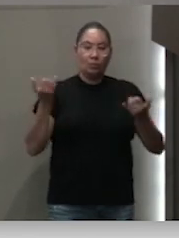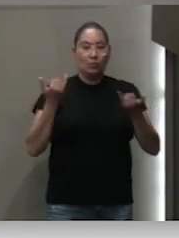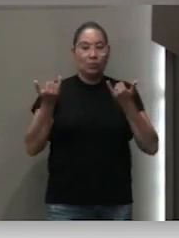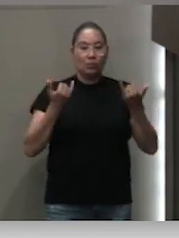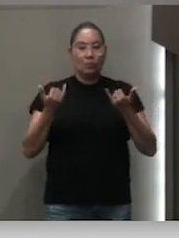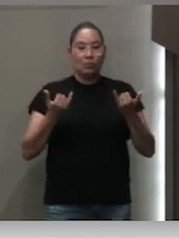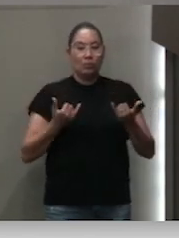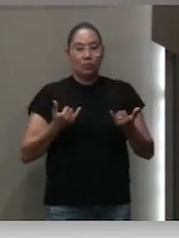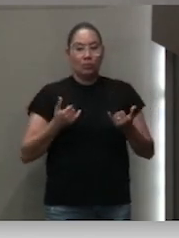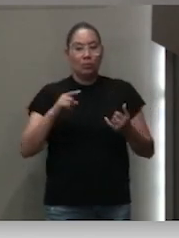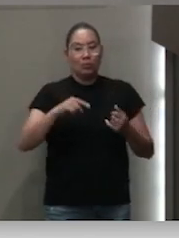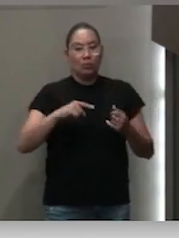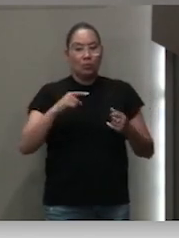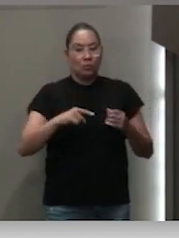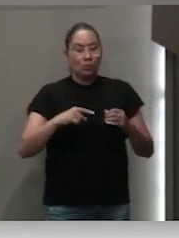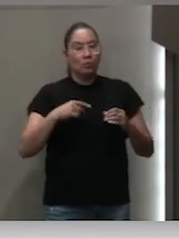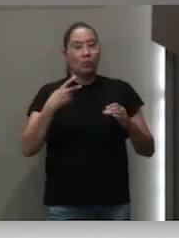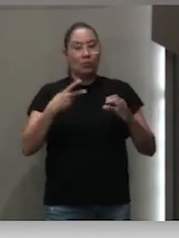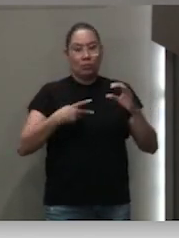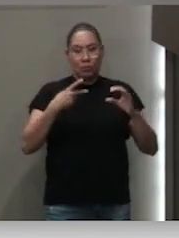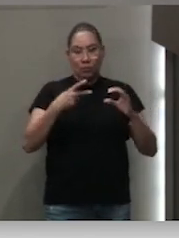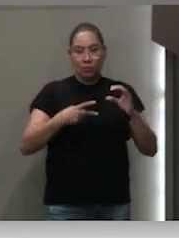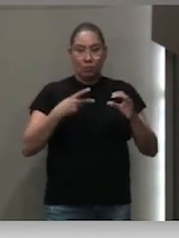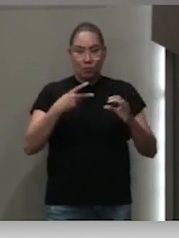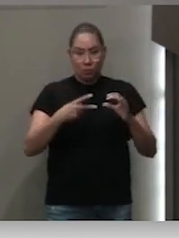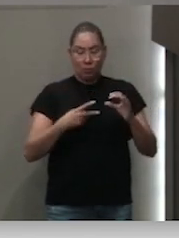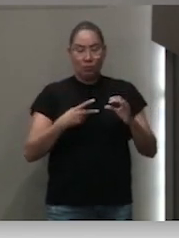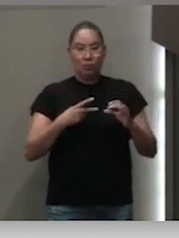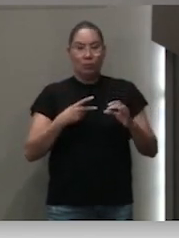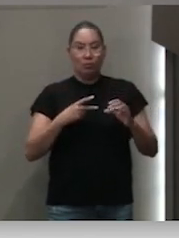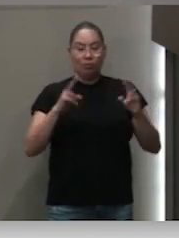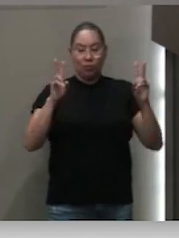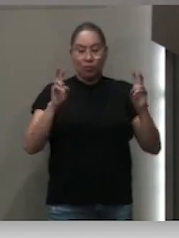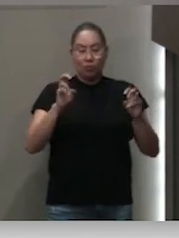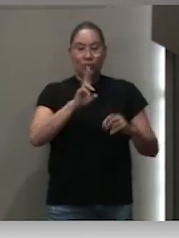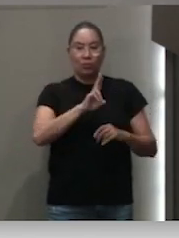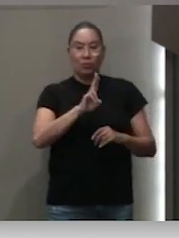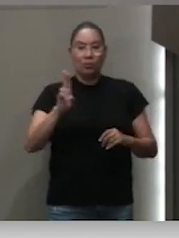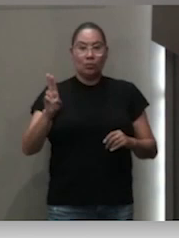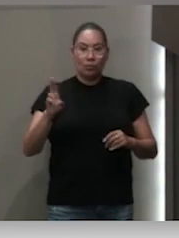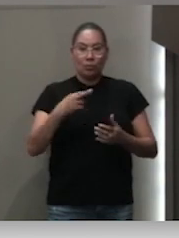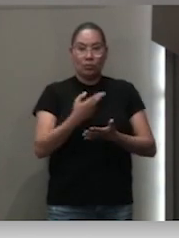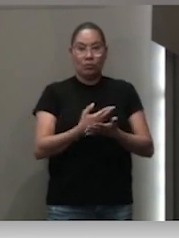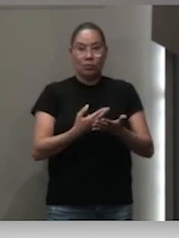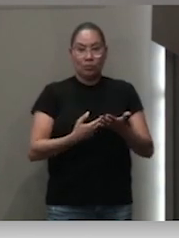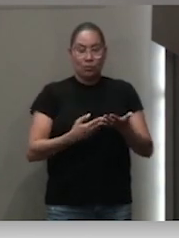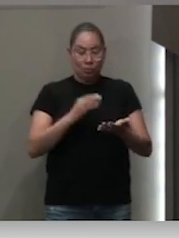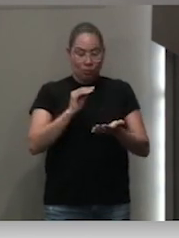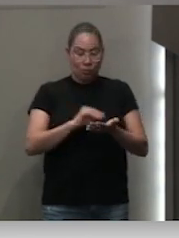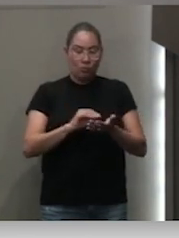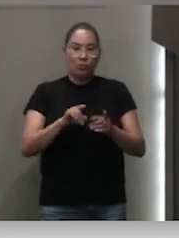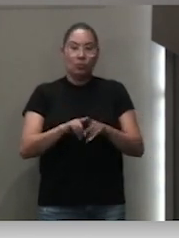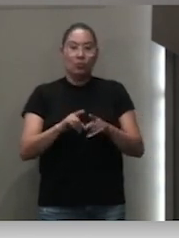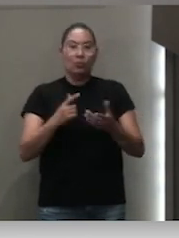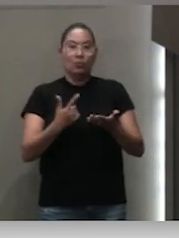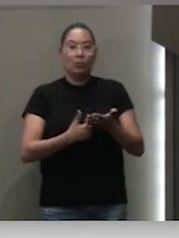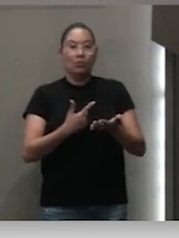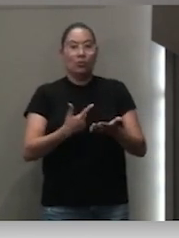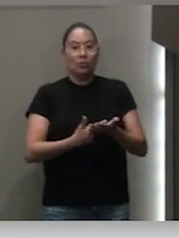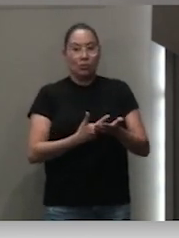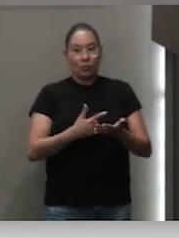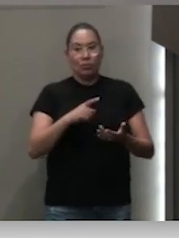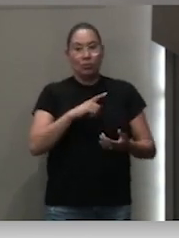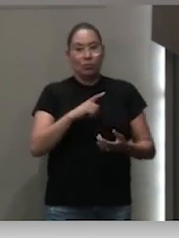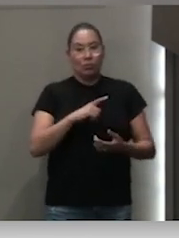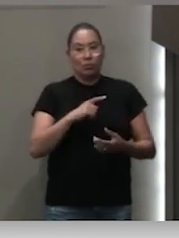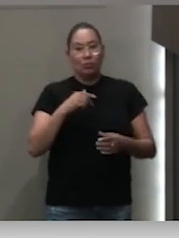e e esta Câmara foi referida inclusive no e no próprio livro que saiu a respeito então